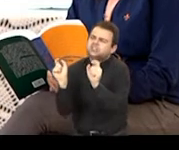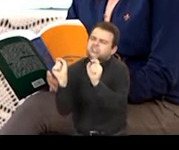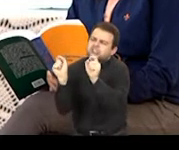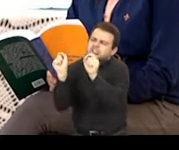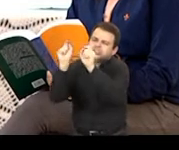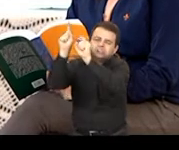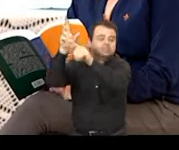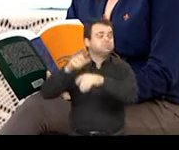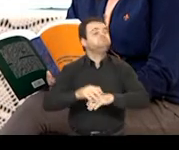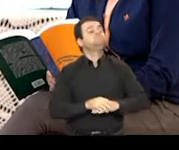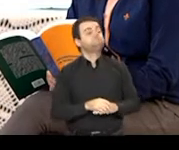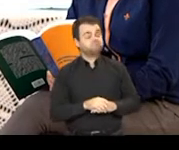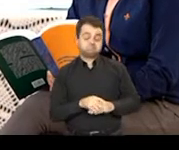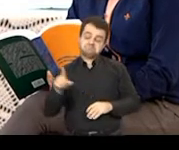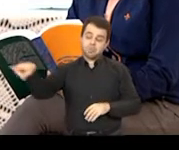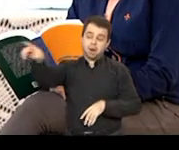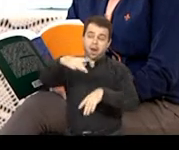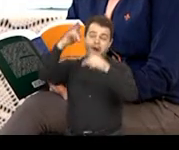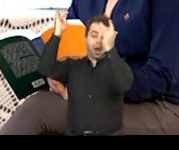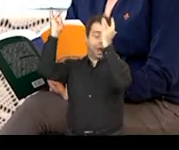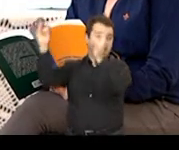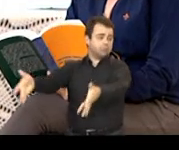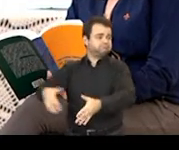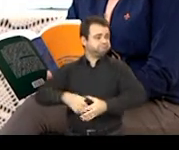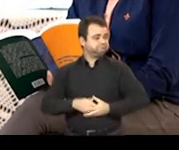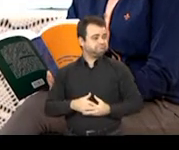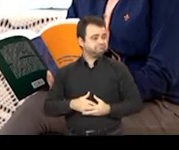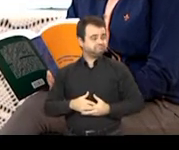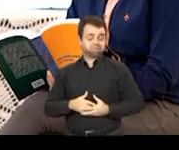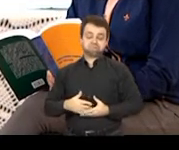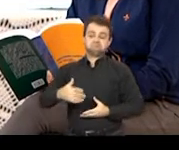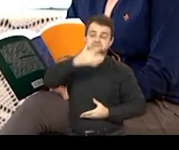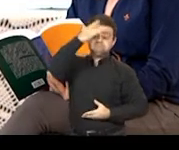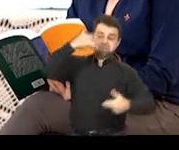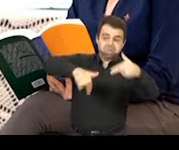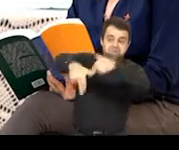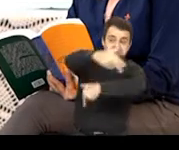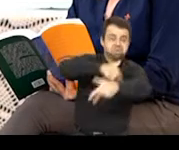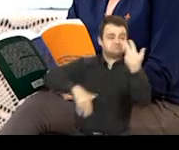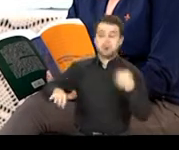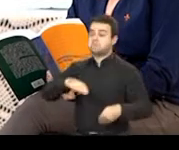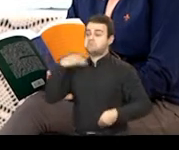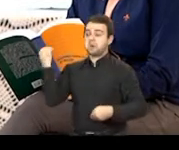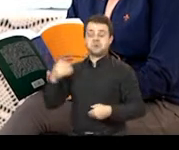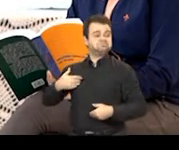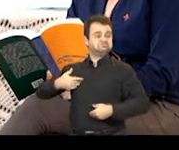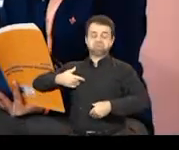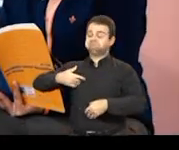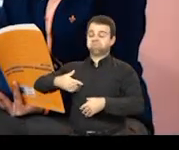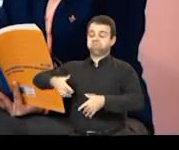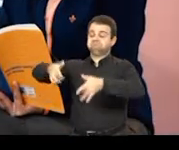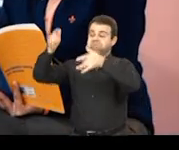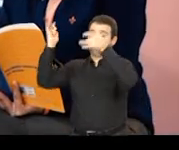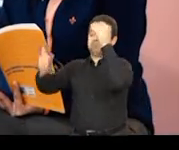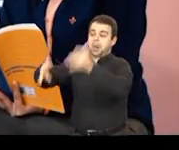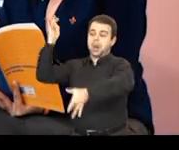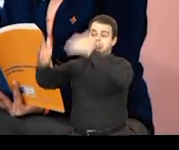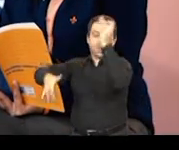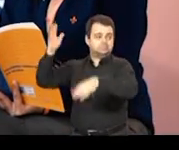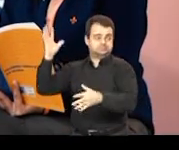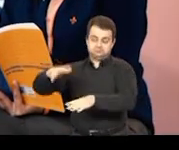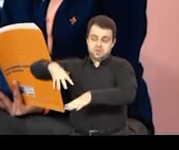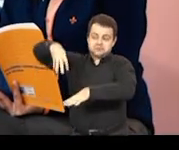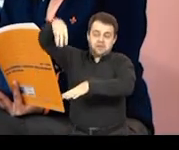Cemitério abandonado, meu anjo. Vivos e mortos desertaram todos. Nem os